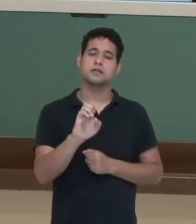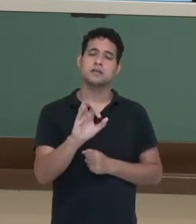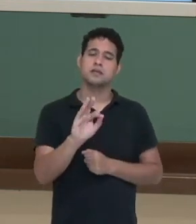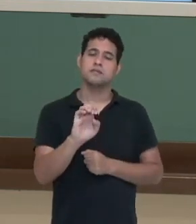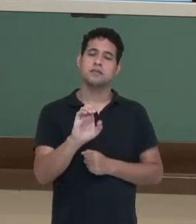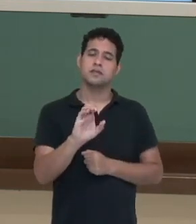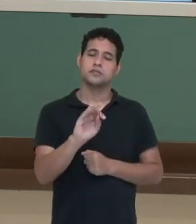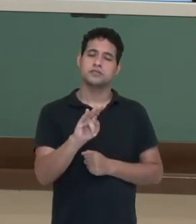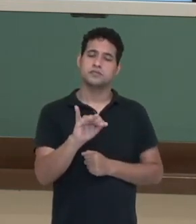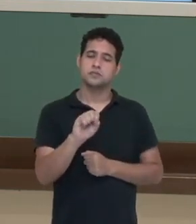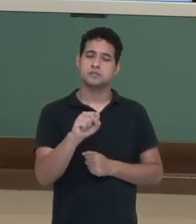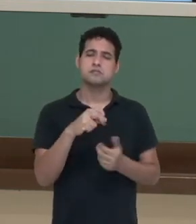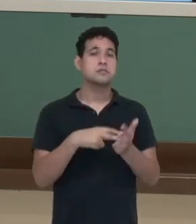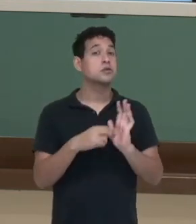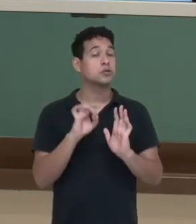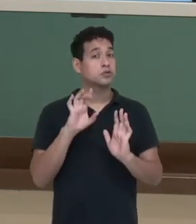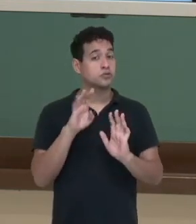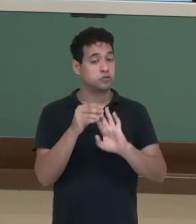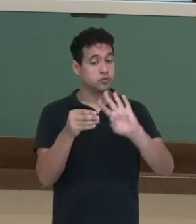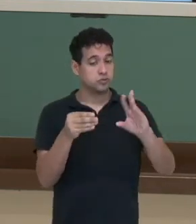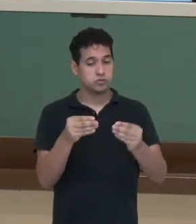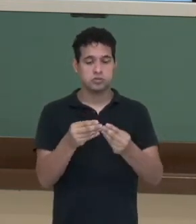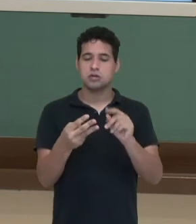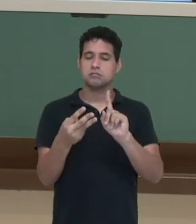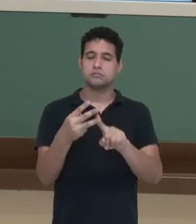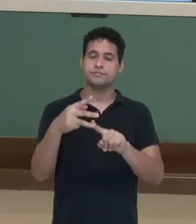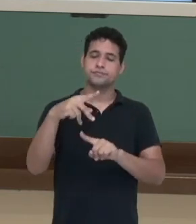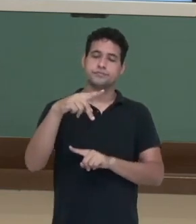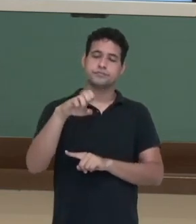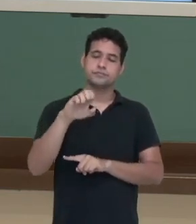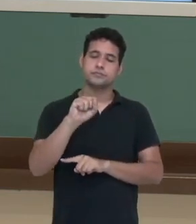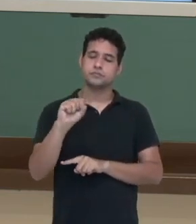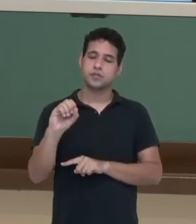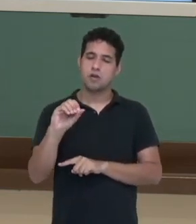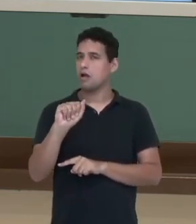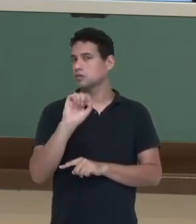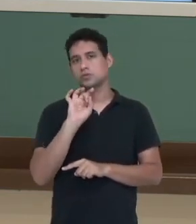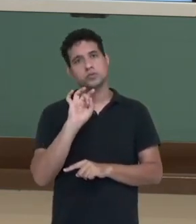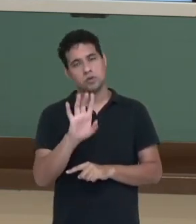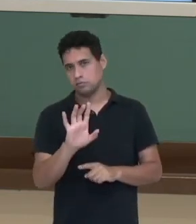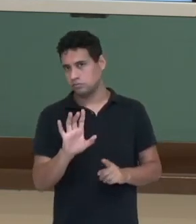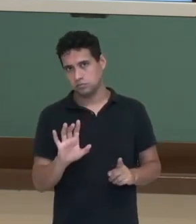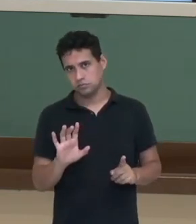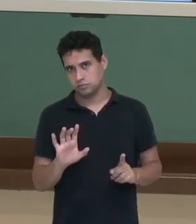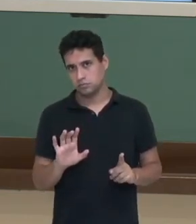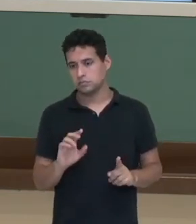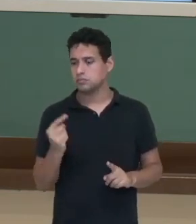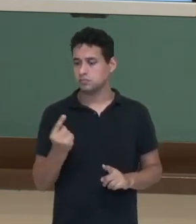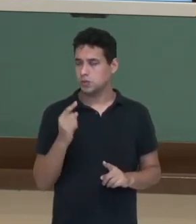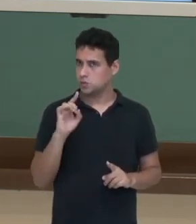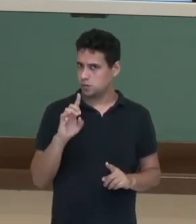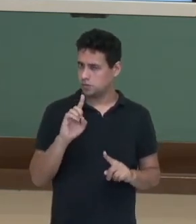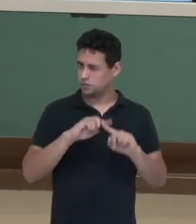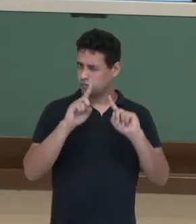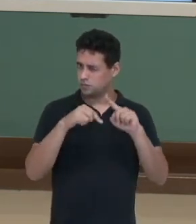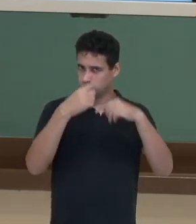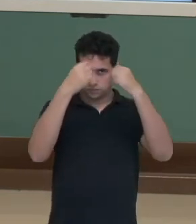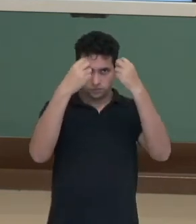porque só vou conjugar na terceira pessoa, na terceira pessoa do singular. Já vamos a